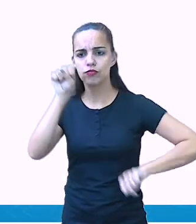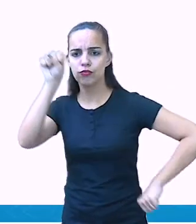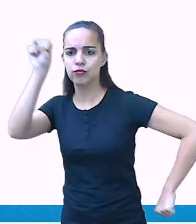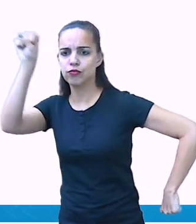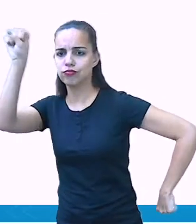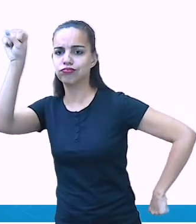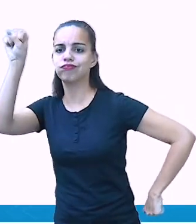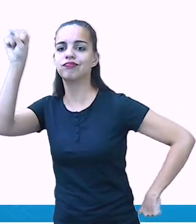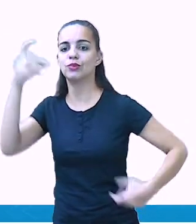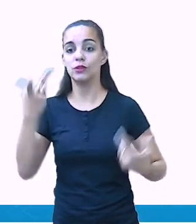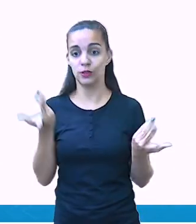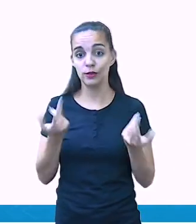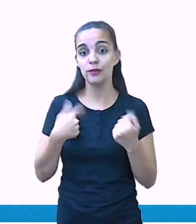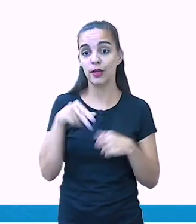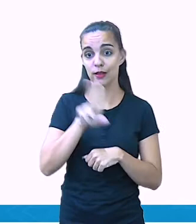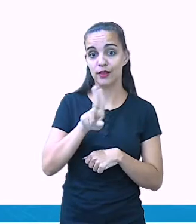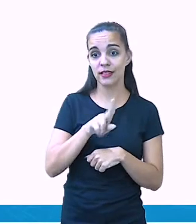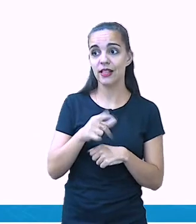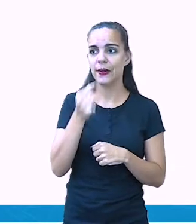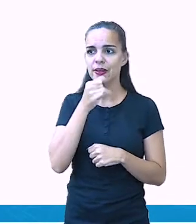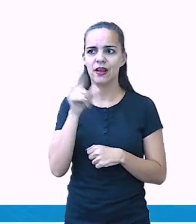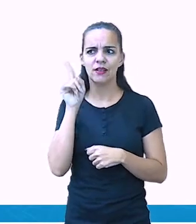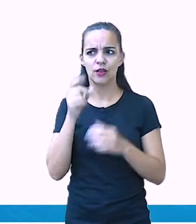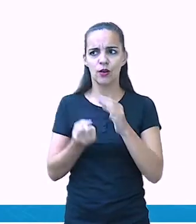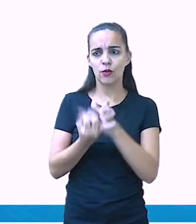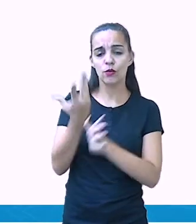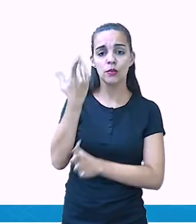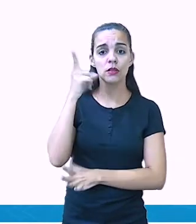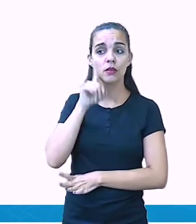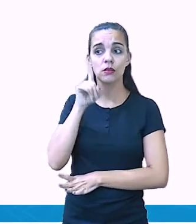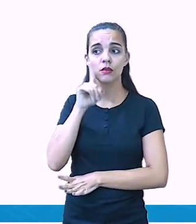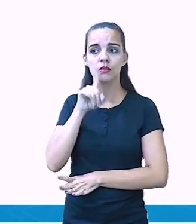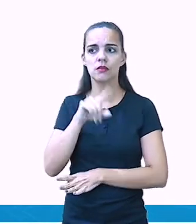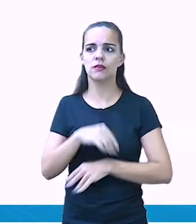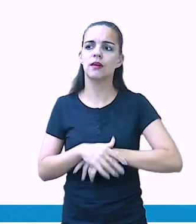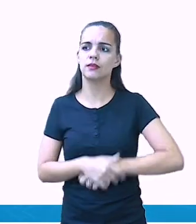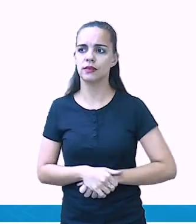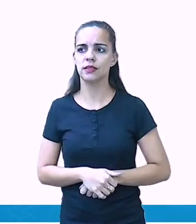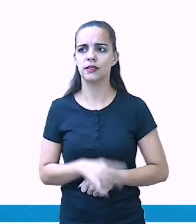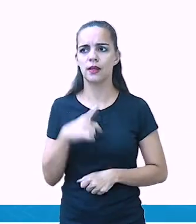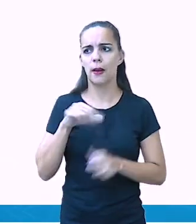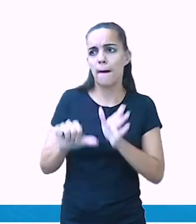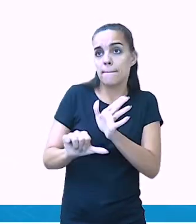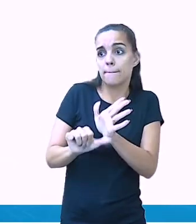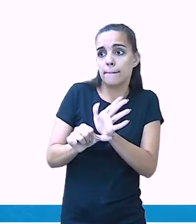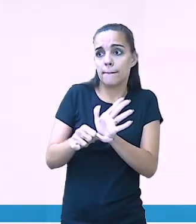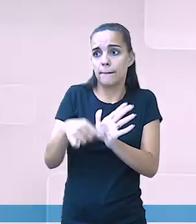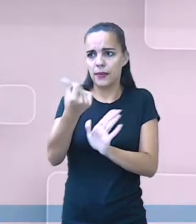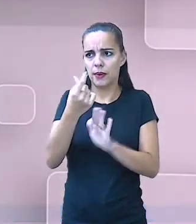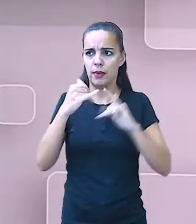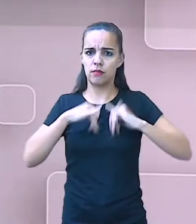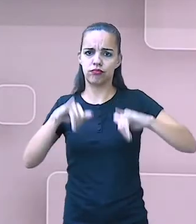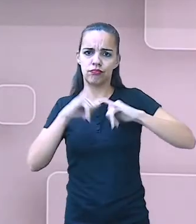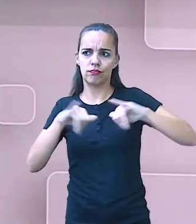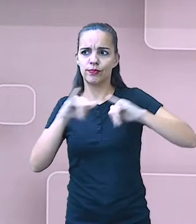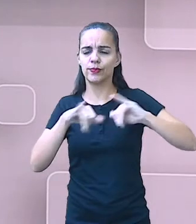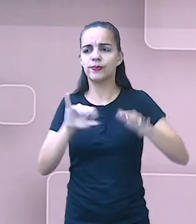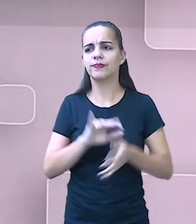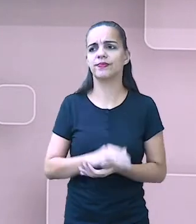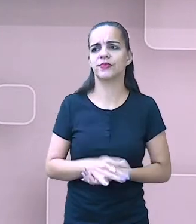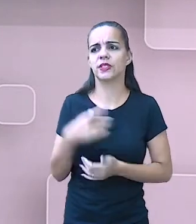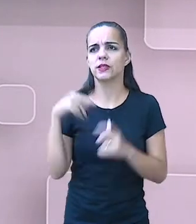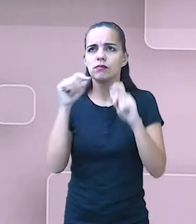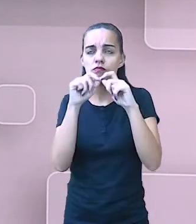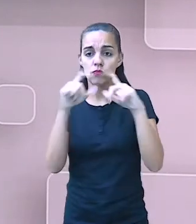super-heróis, de heróis, né? Foram as primeiras que surgiram. As primeiras que apareceram mesmo foram nos